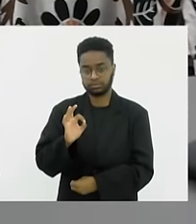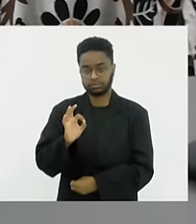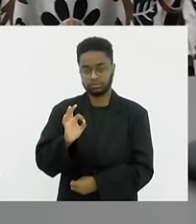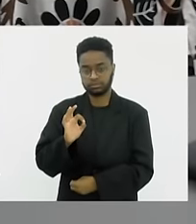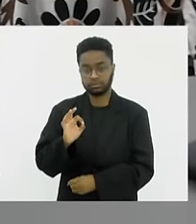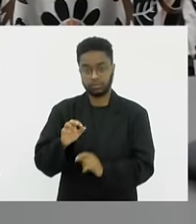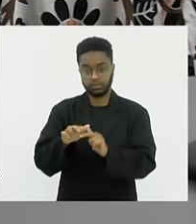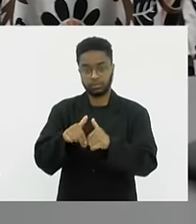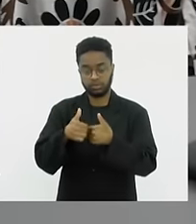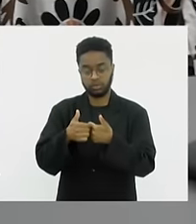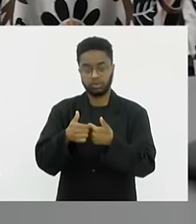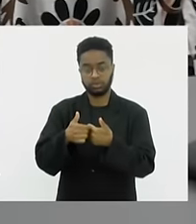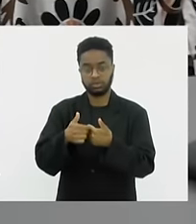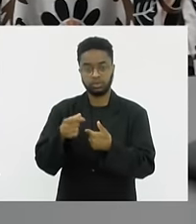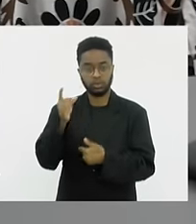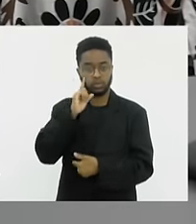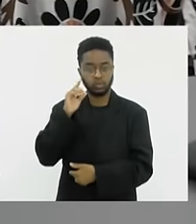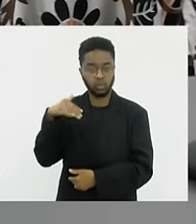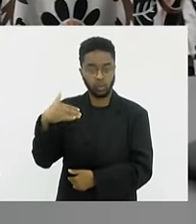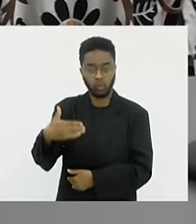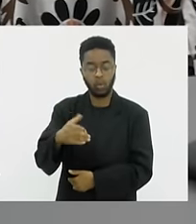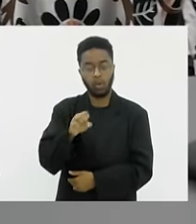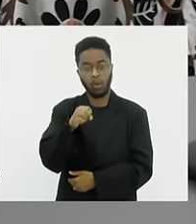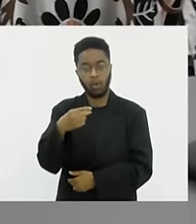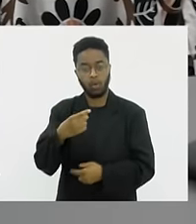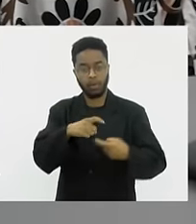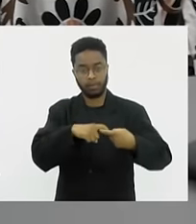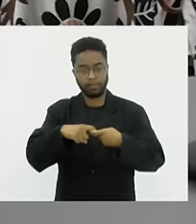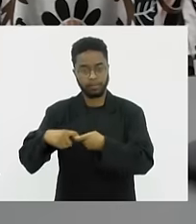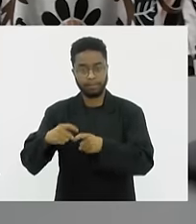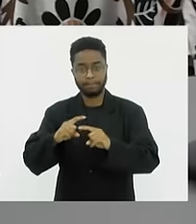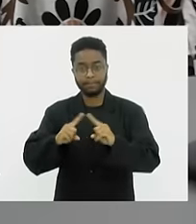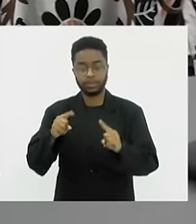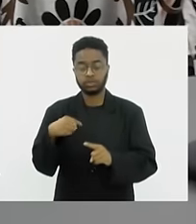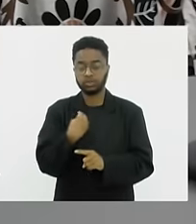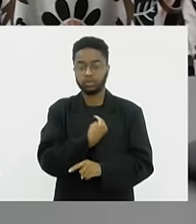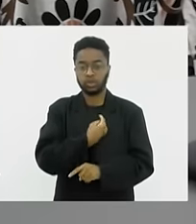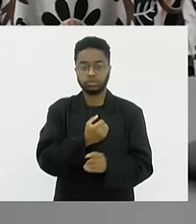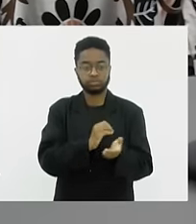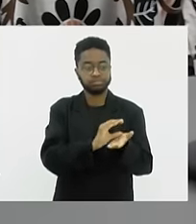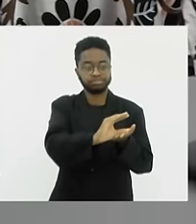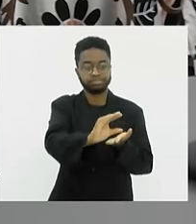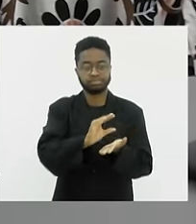da diária e do reboque. O Detro não dispende